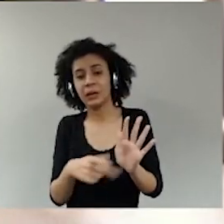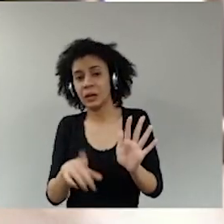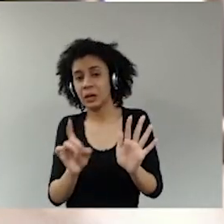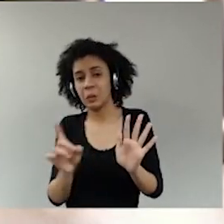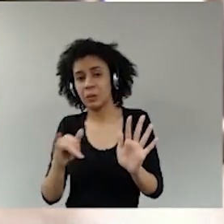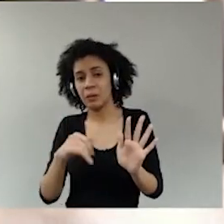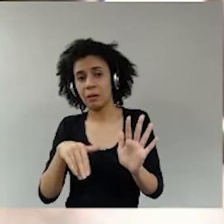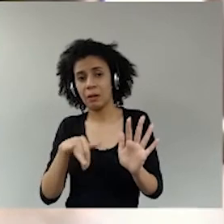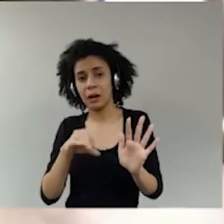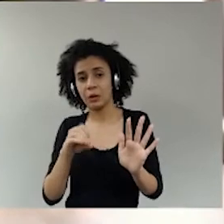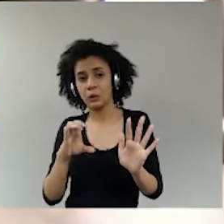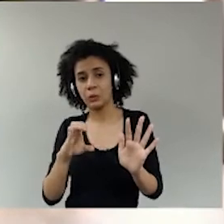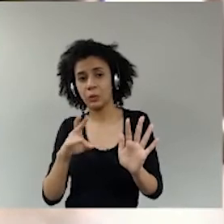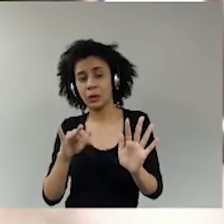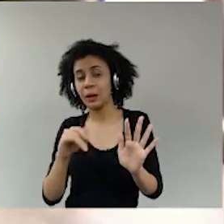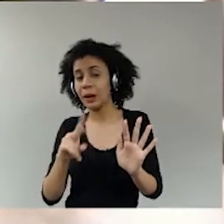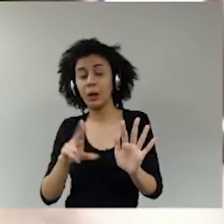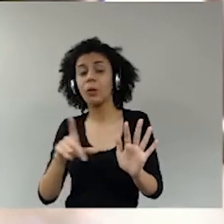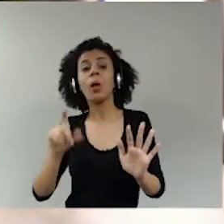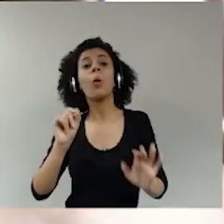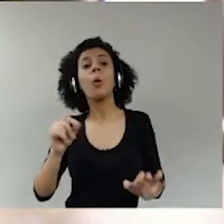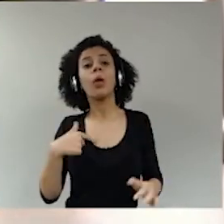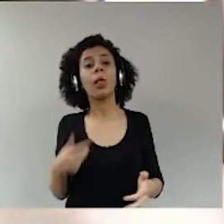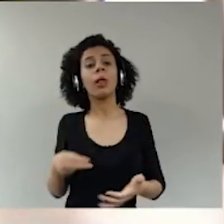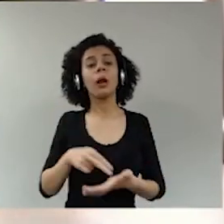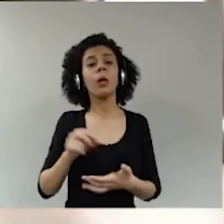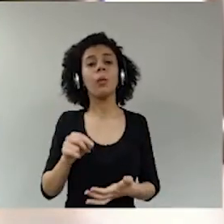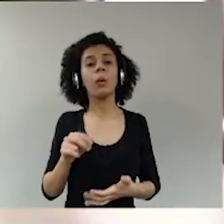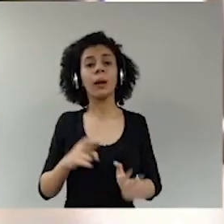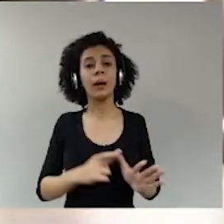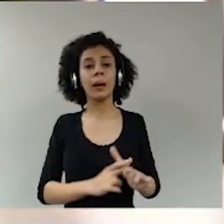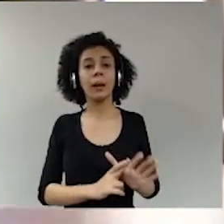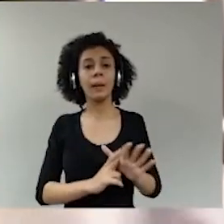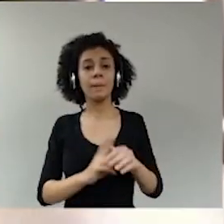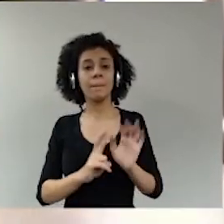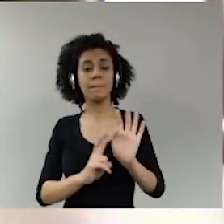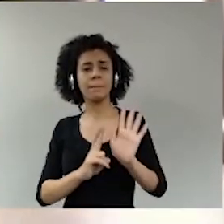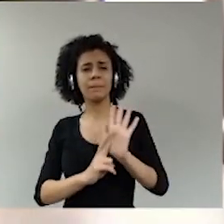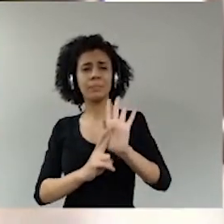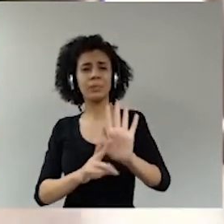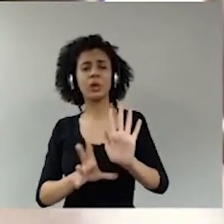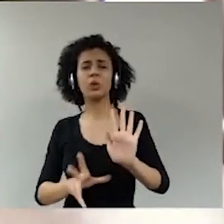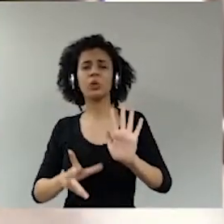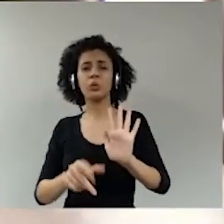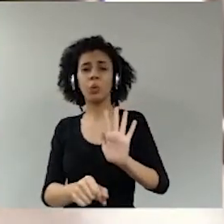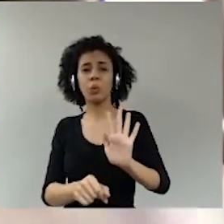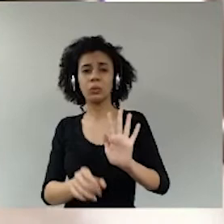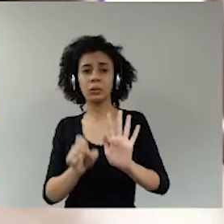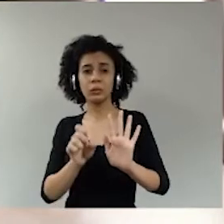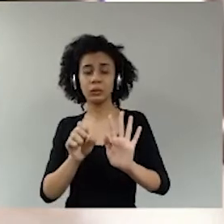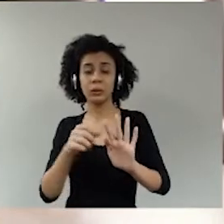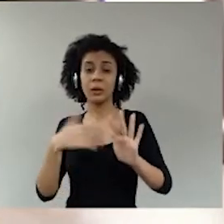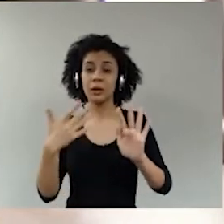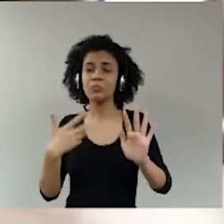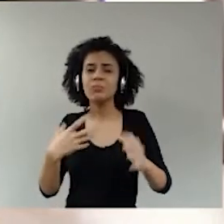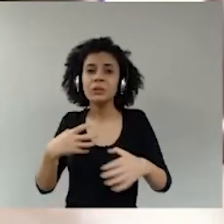aqui não é Inácio Kraus, advogado, aqui está o presidente representando toda seccional, então sintam-se